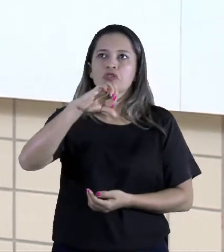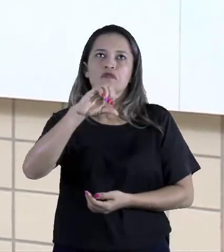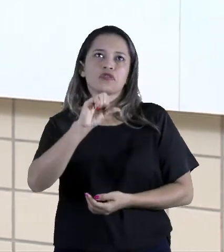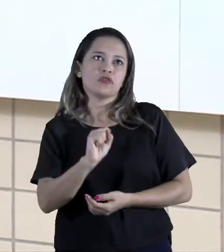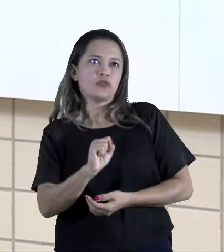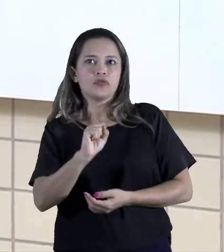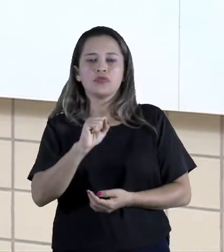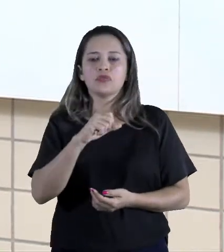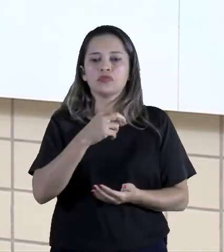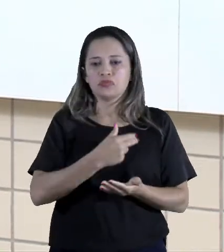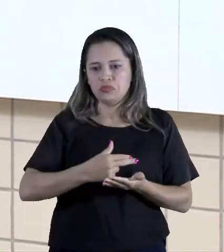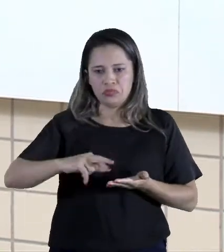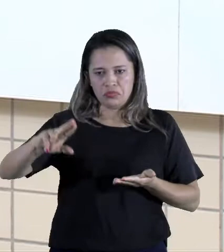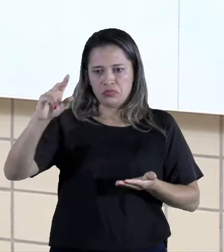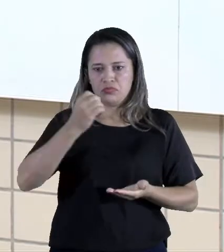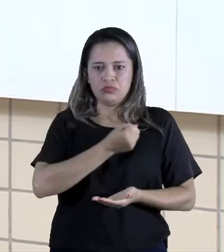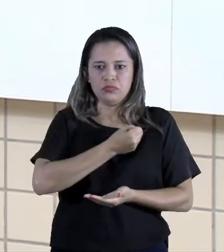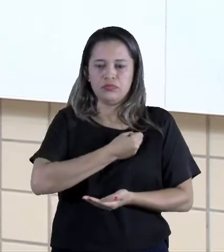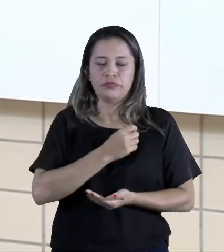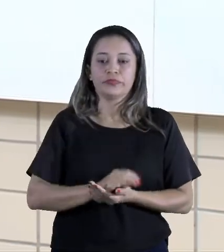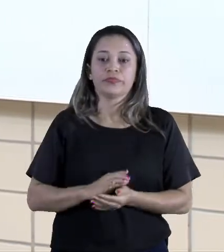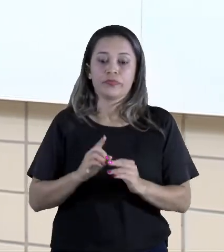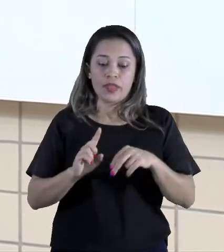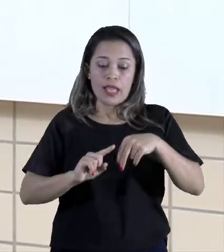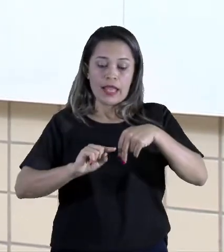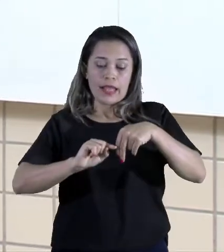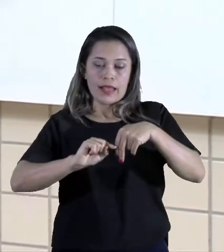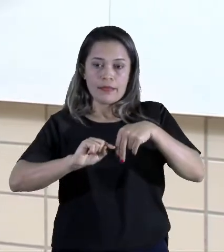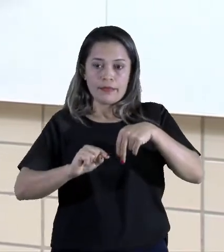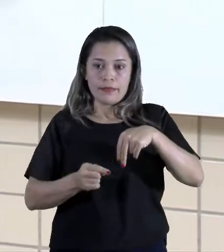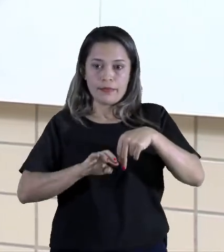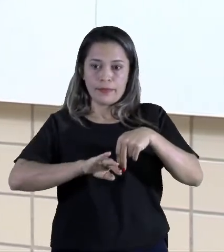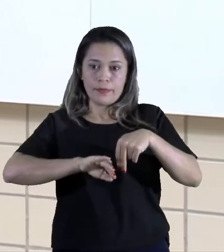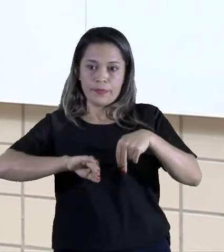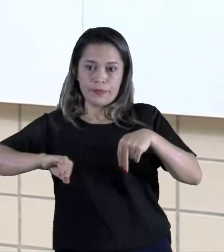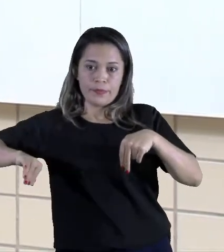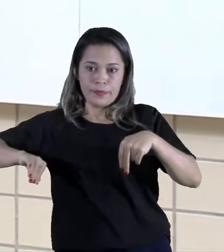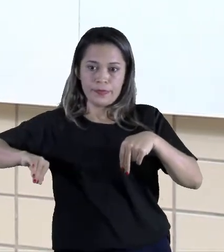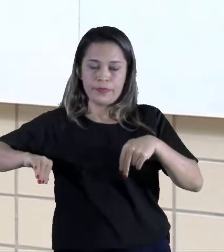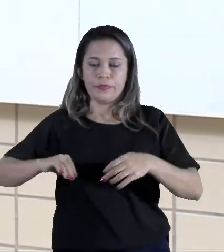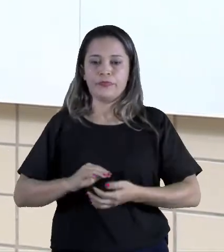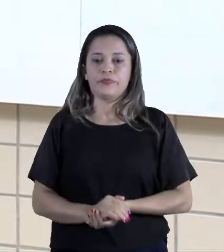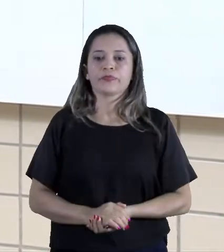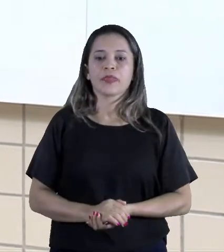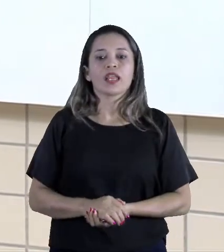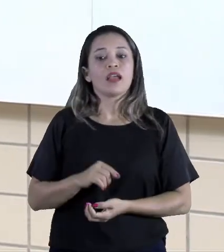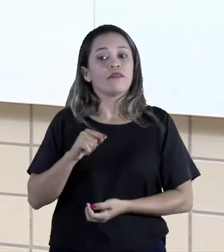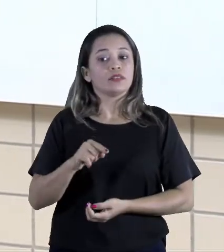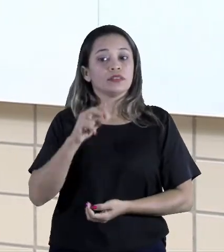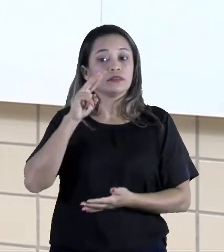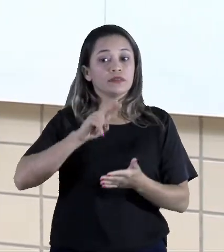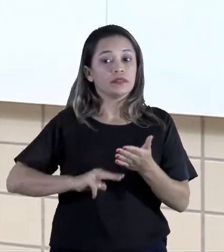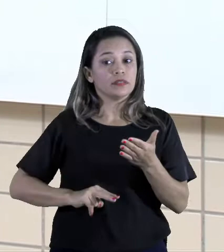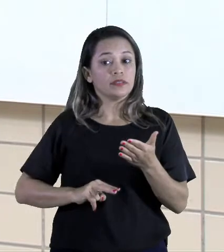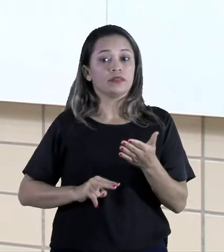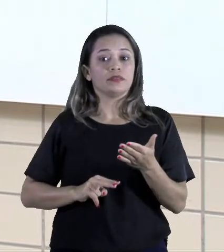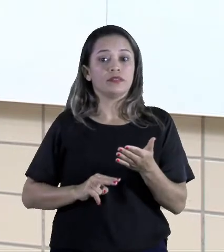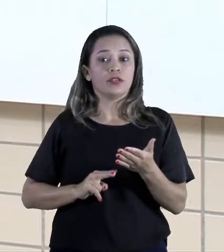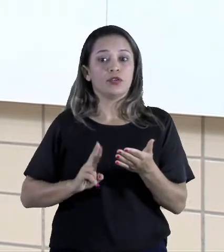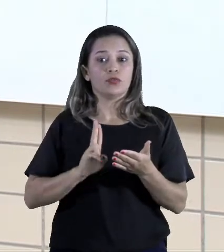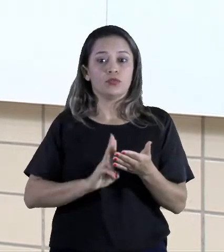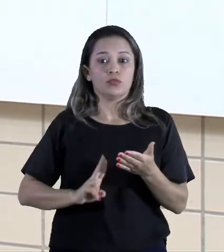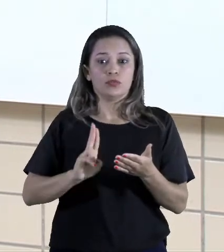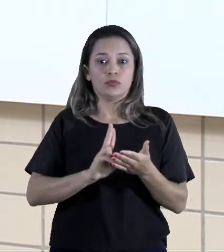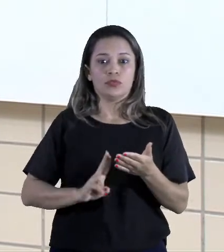598 e outros números. A parte decimal é o que vem depois da vírgula. E você vai ler ela utilizando